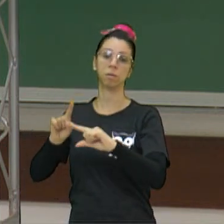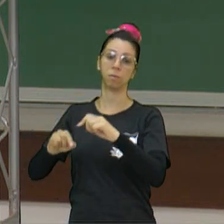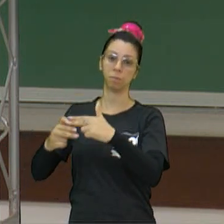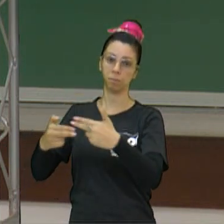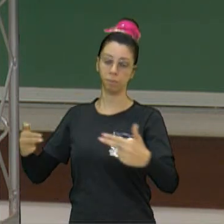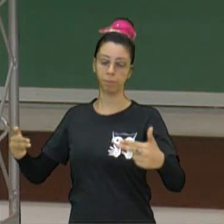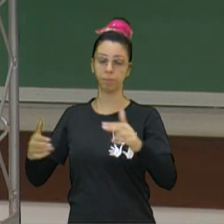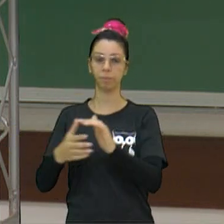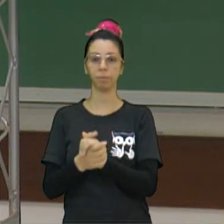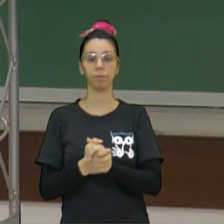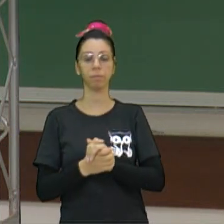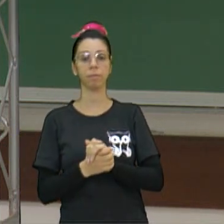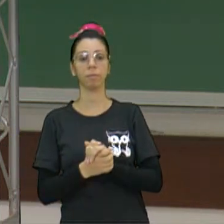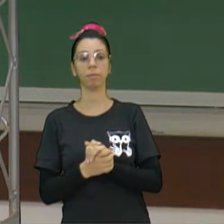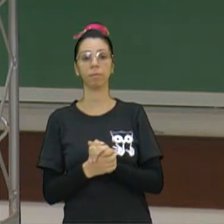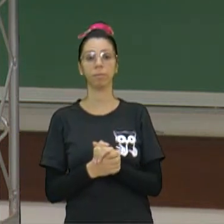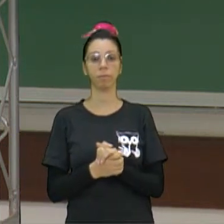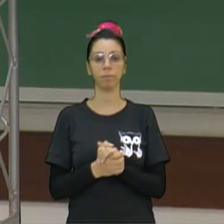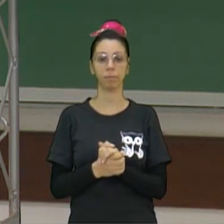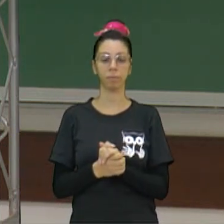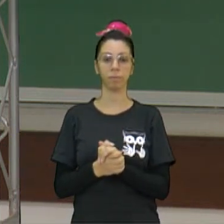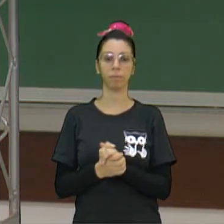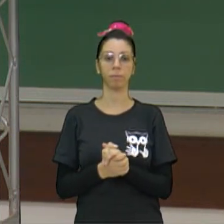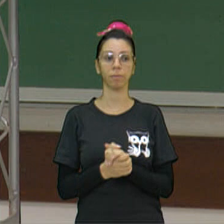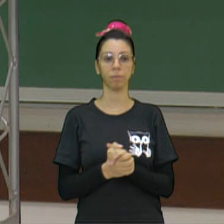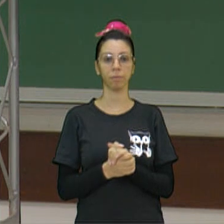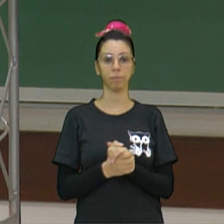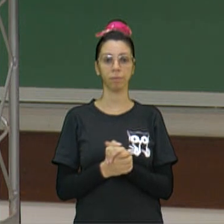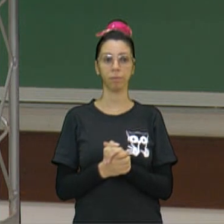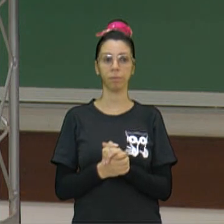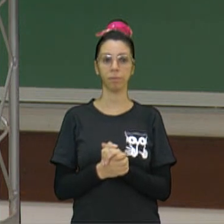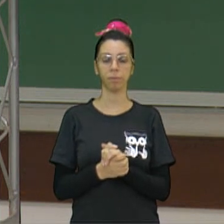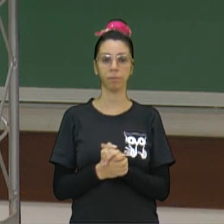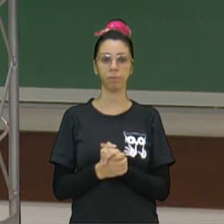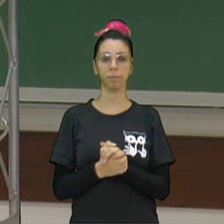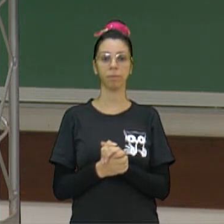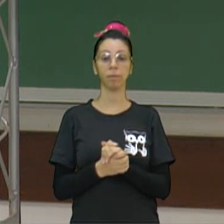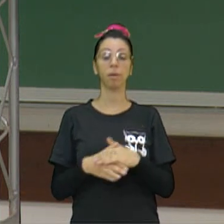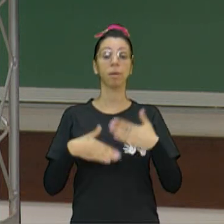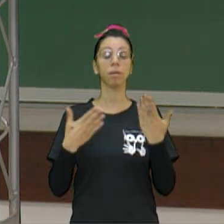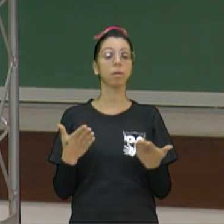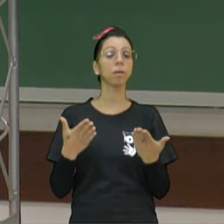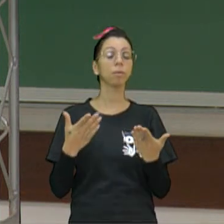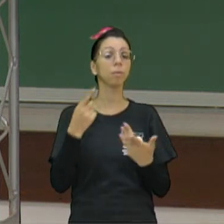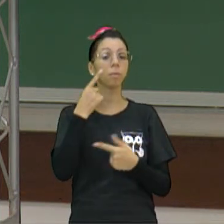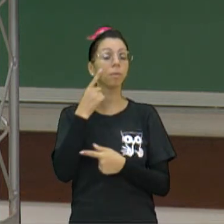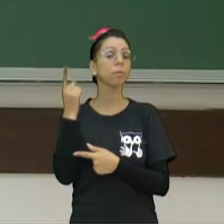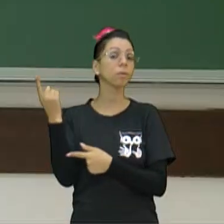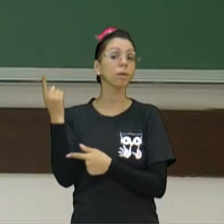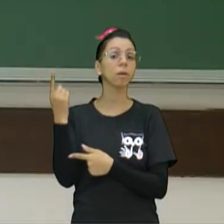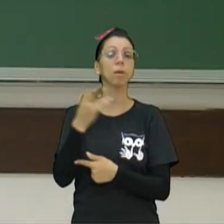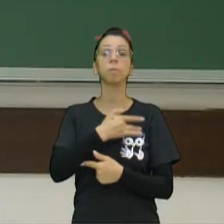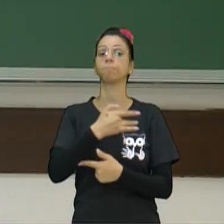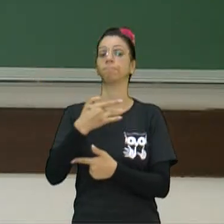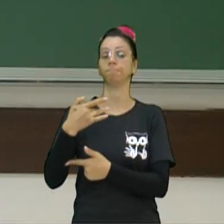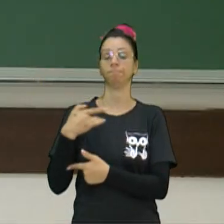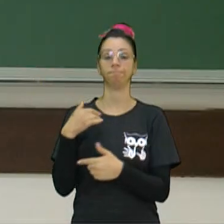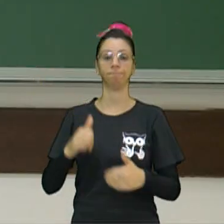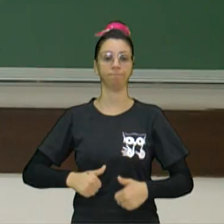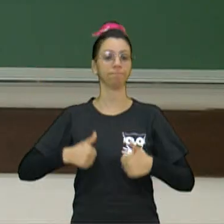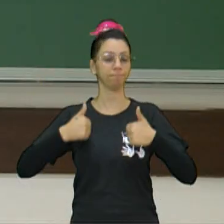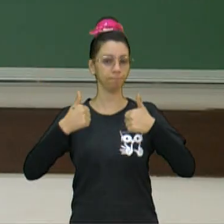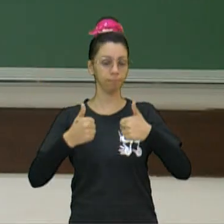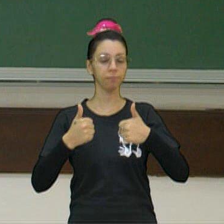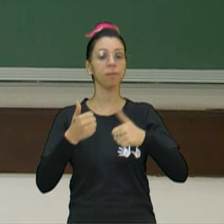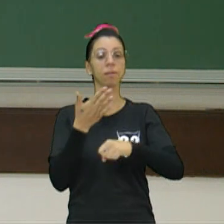forma controlada, associada à respiração e à correção postural. Então, aqui eu trago para vocês os benefícios que a prática